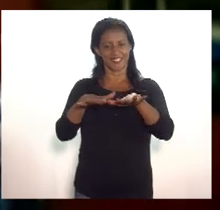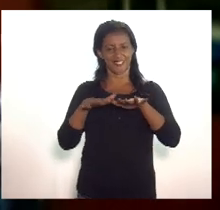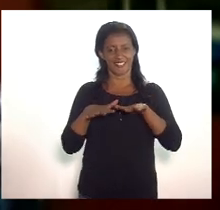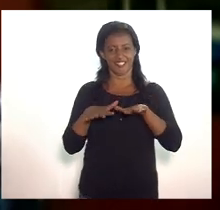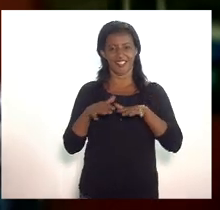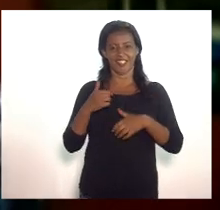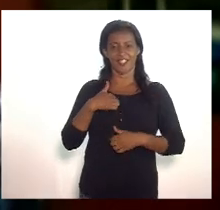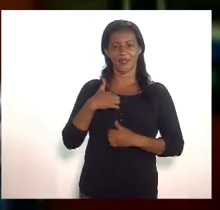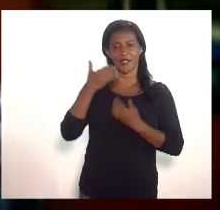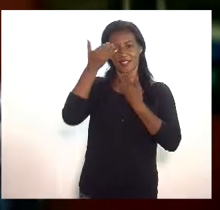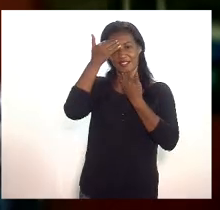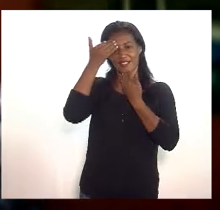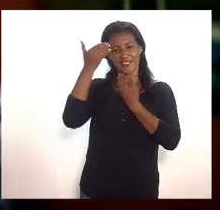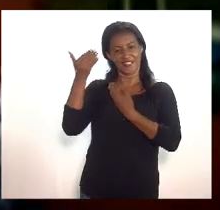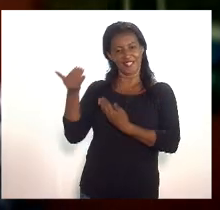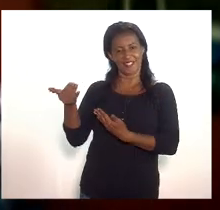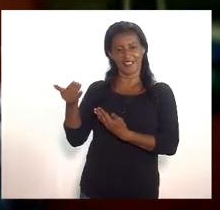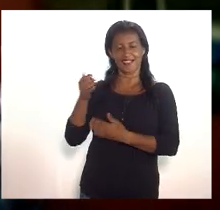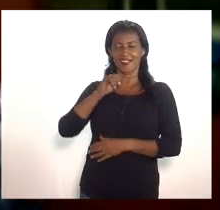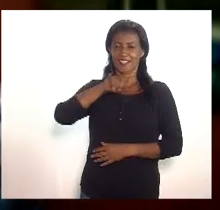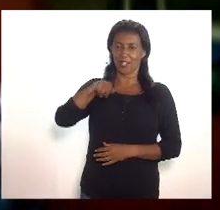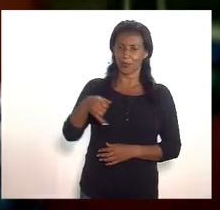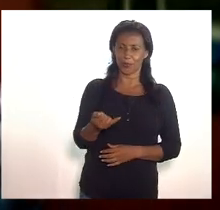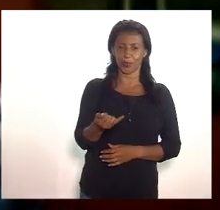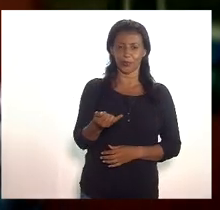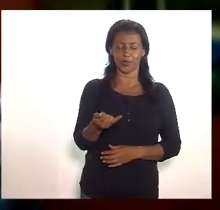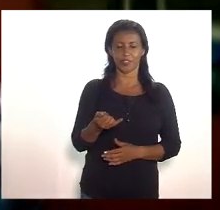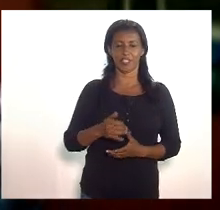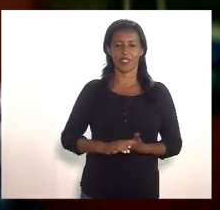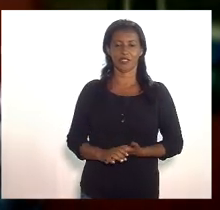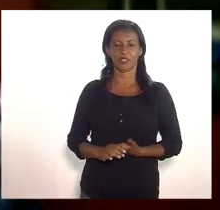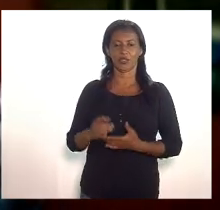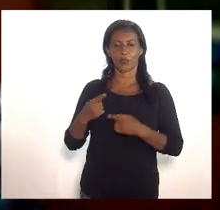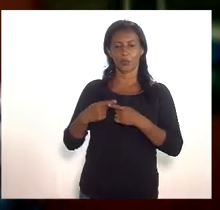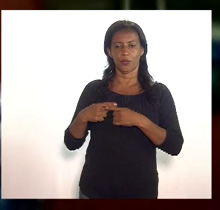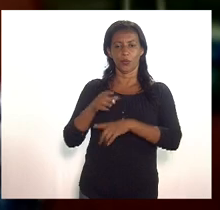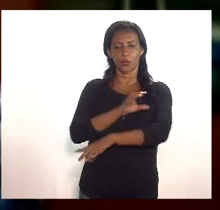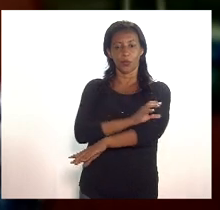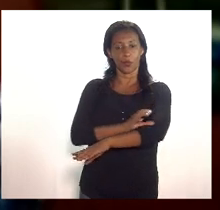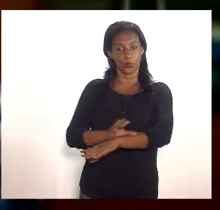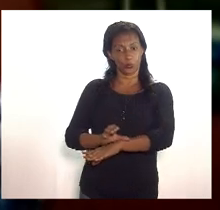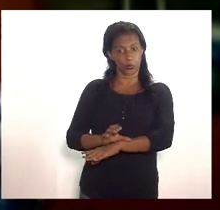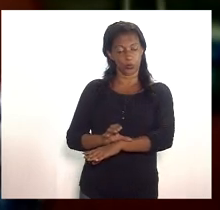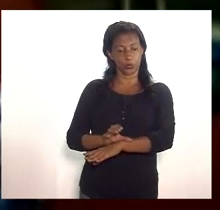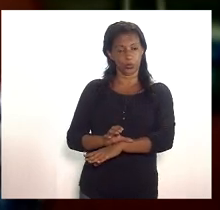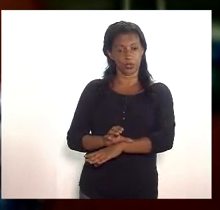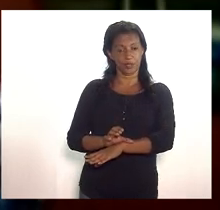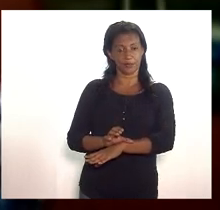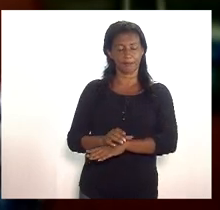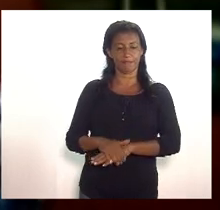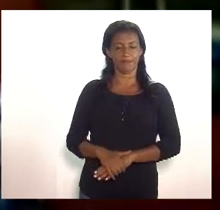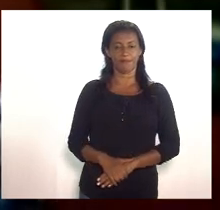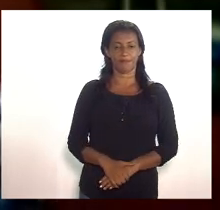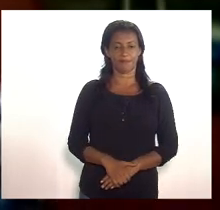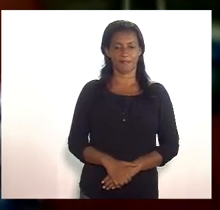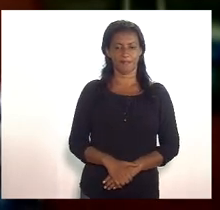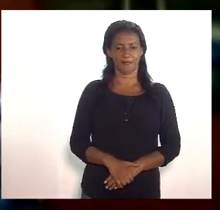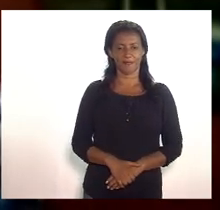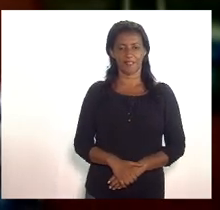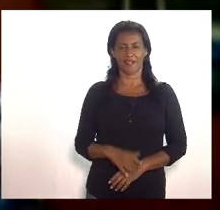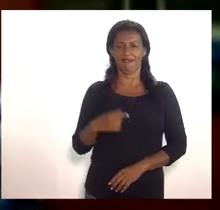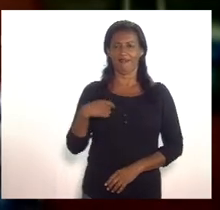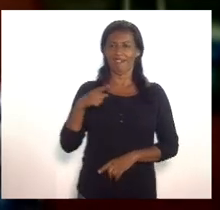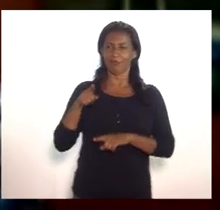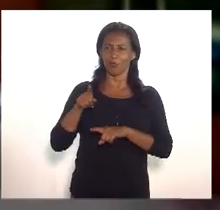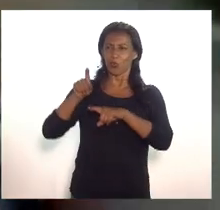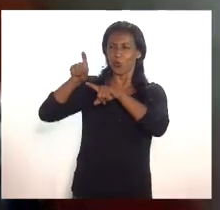quero agradecer a oportunidade, porque cultura, olha, bom, você é do interior, sabe como é